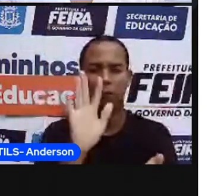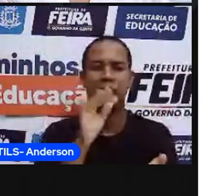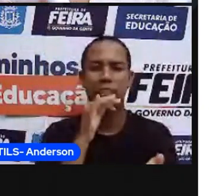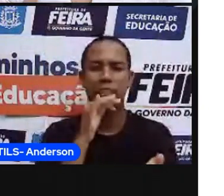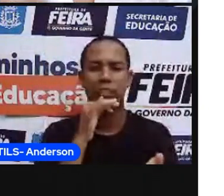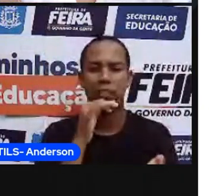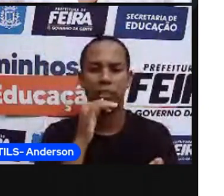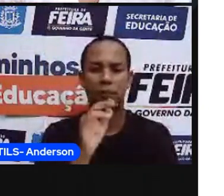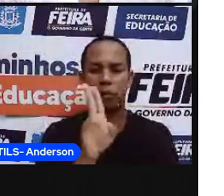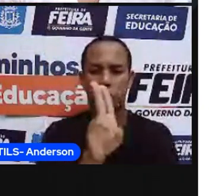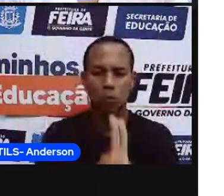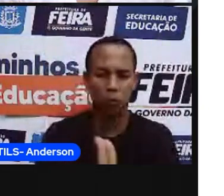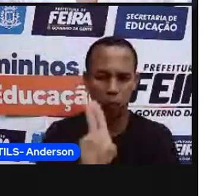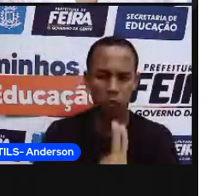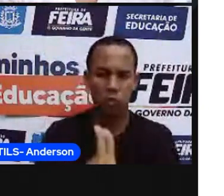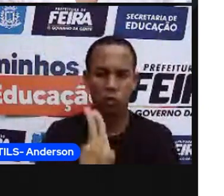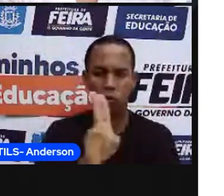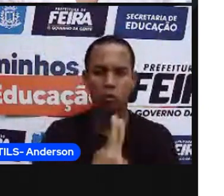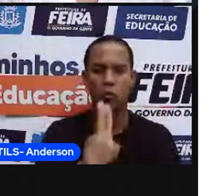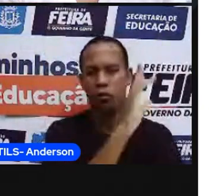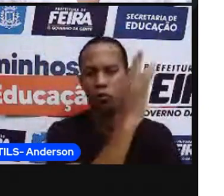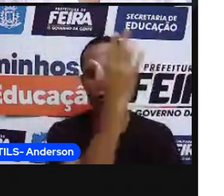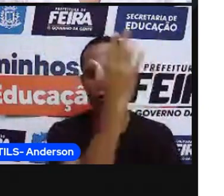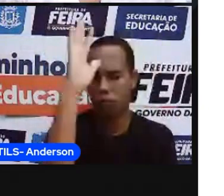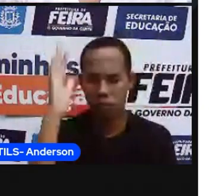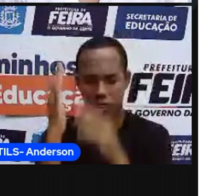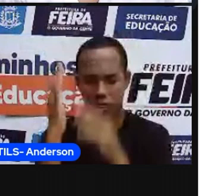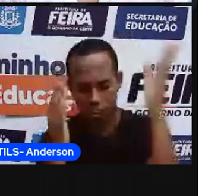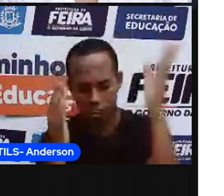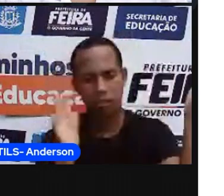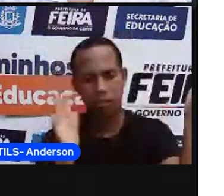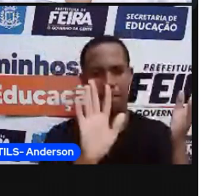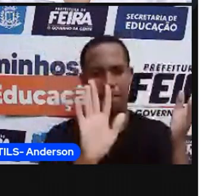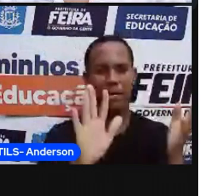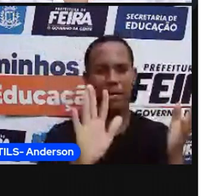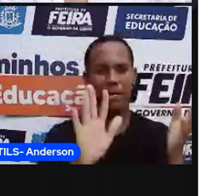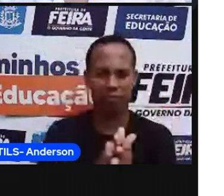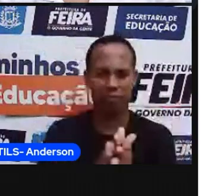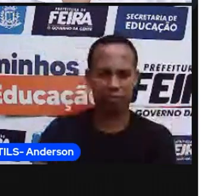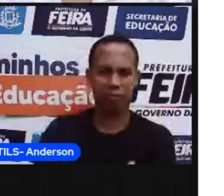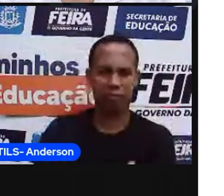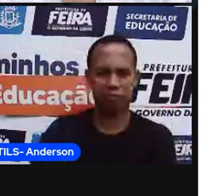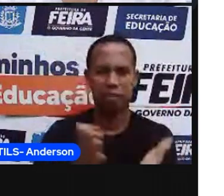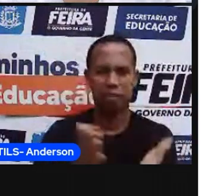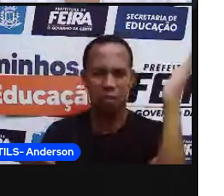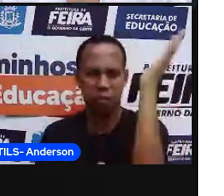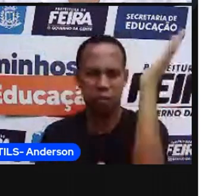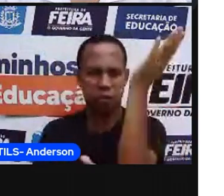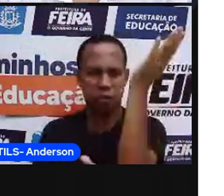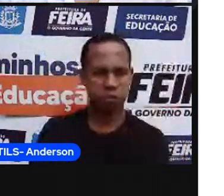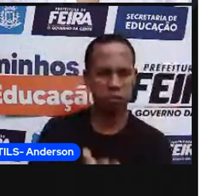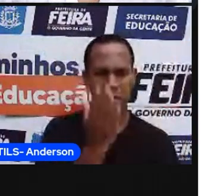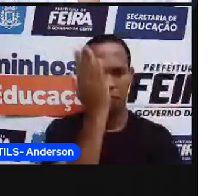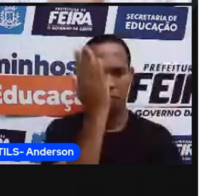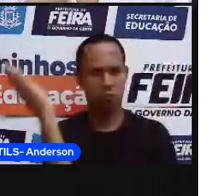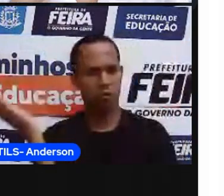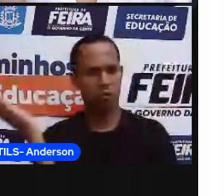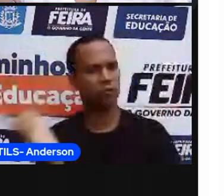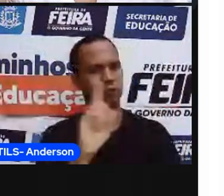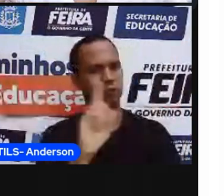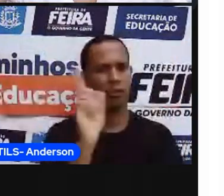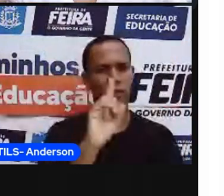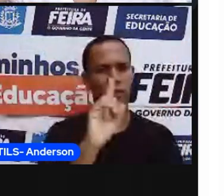fazer uso da floresta, mas você o quê? Não destrói, você não derruba as árvores sem necessidade,